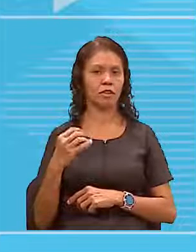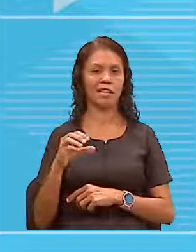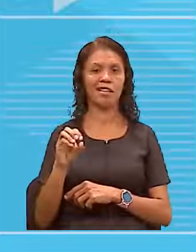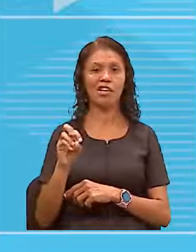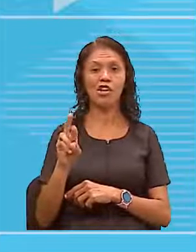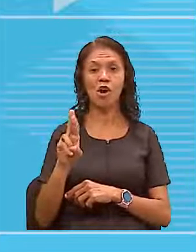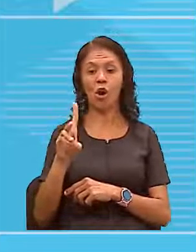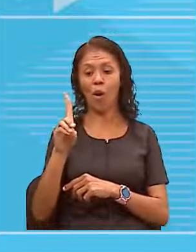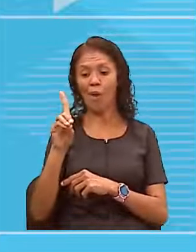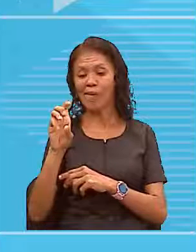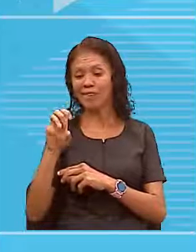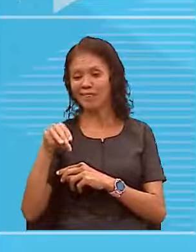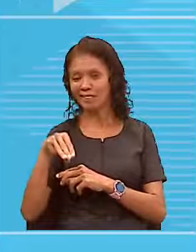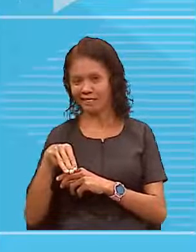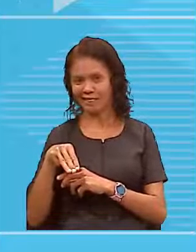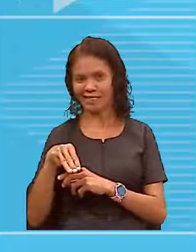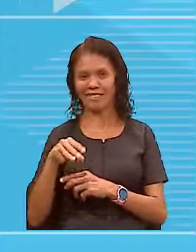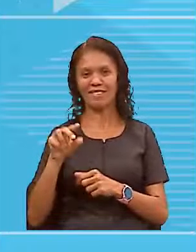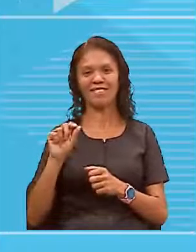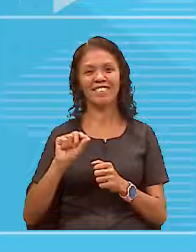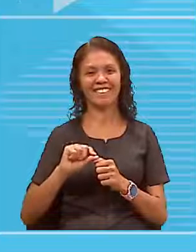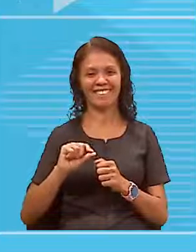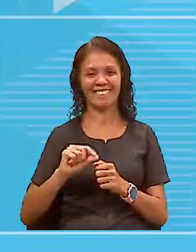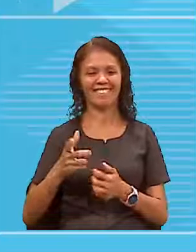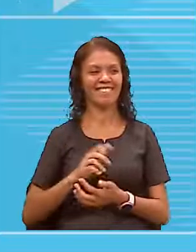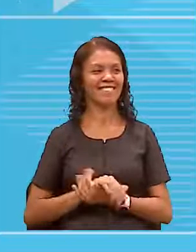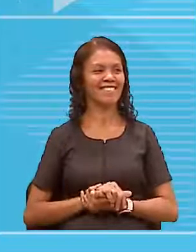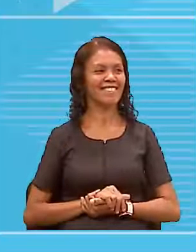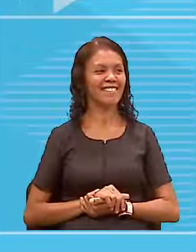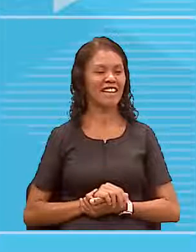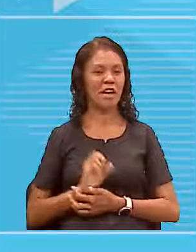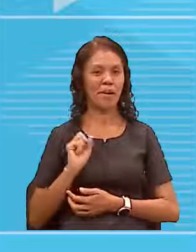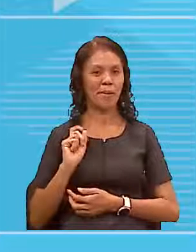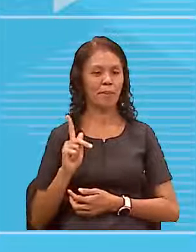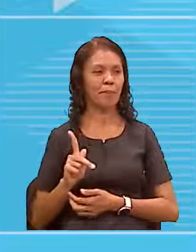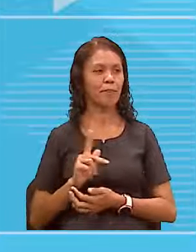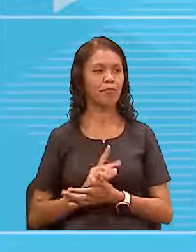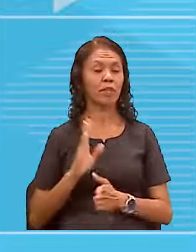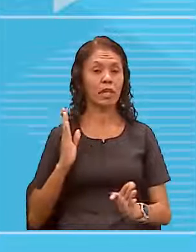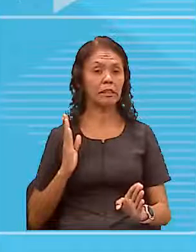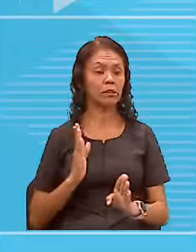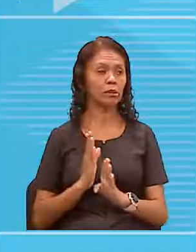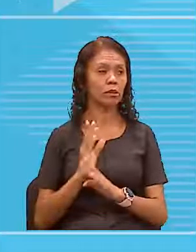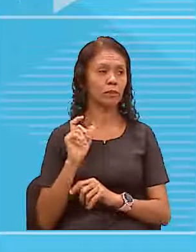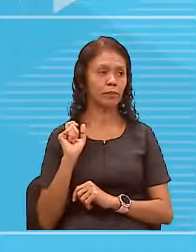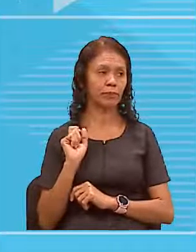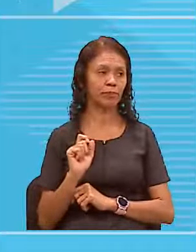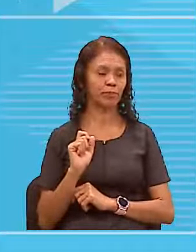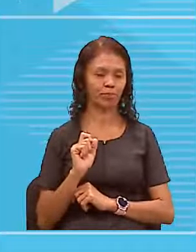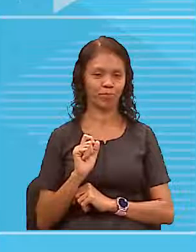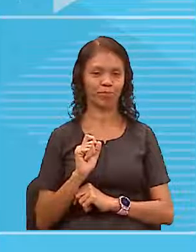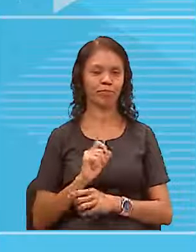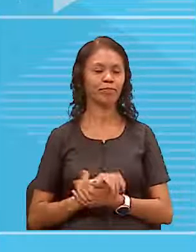Tranquilo? Beleza! Belê, belê! Então, nós encontramos aqui